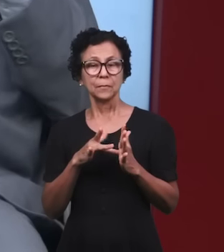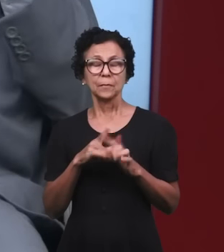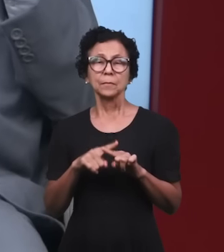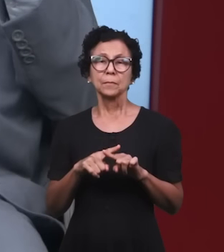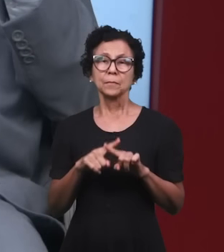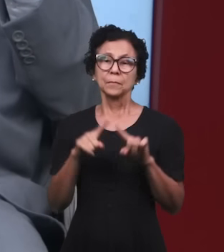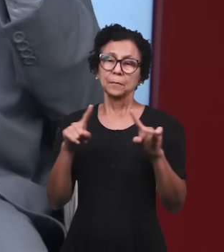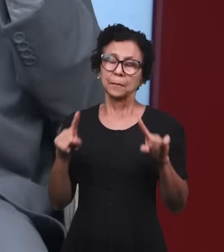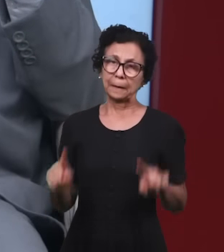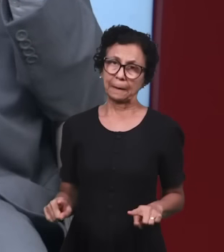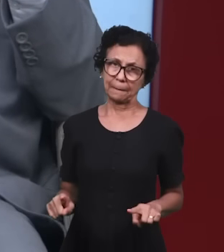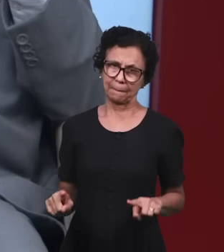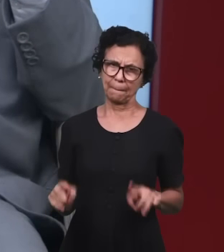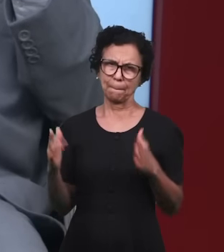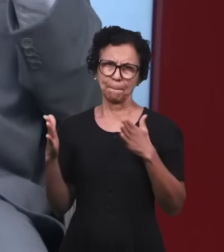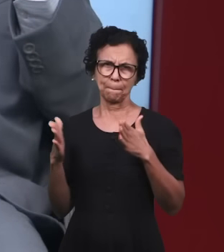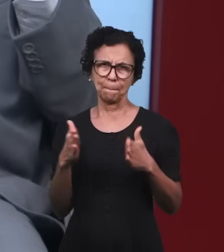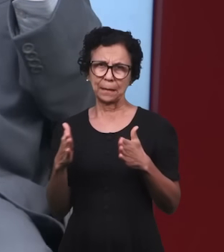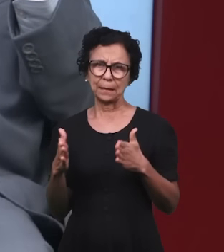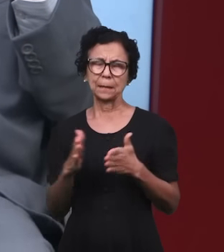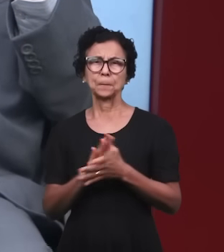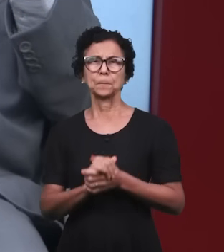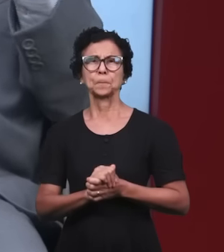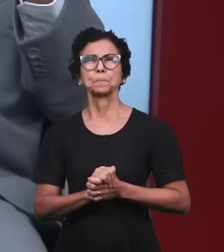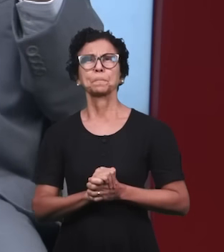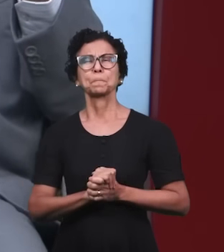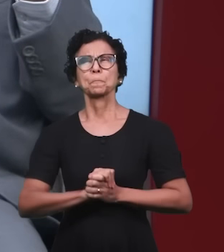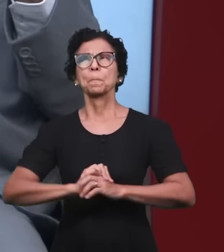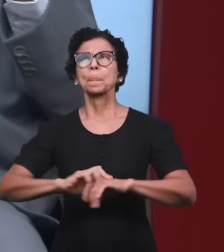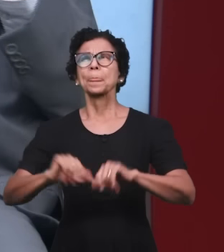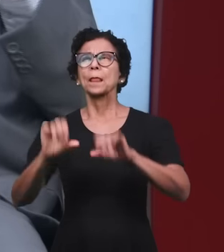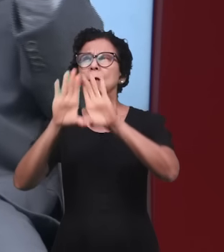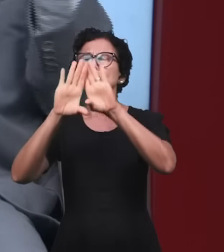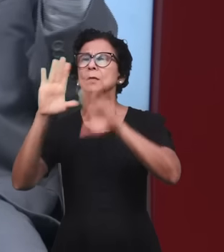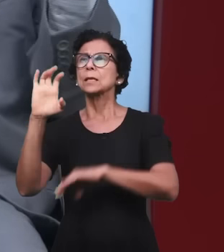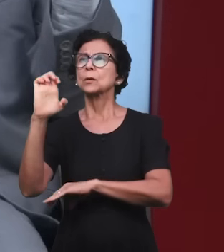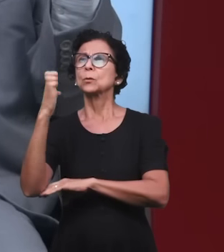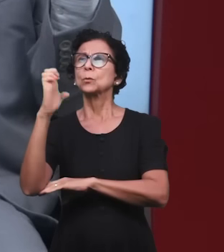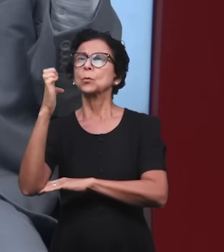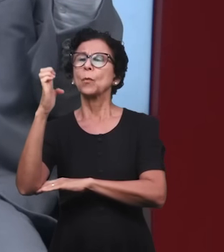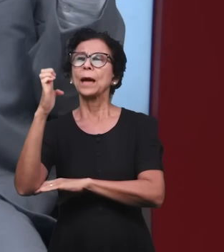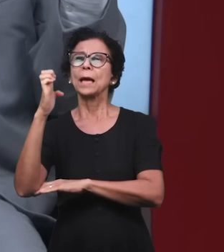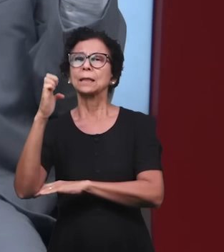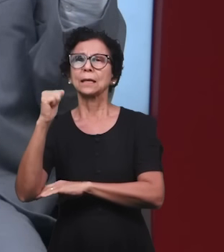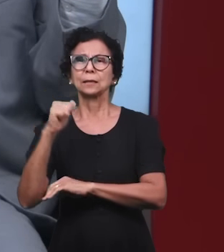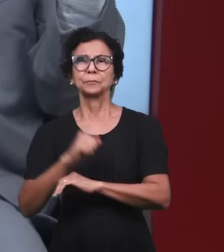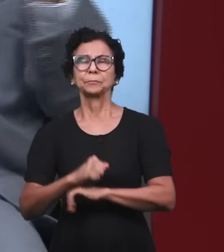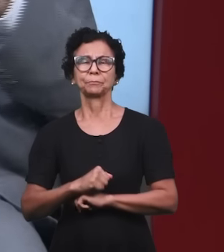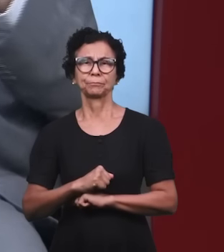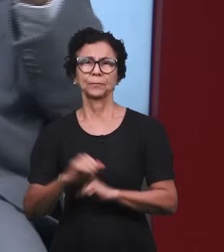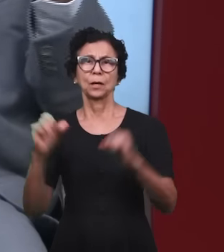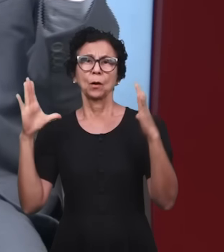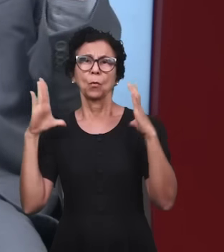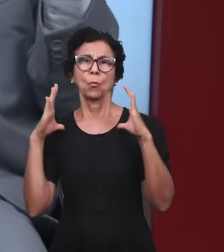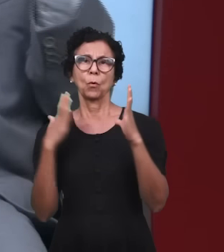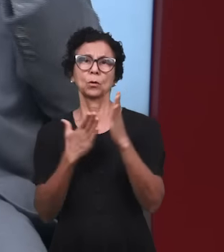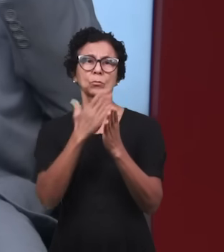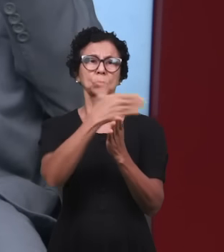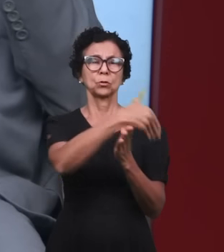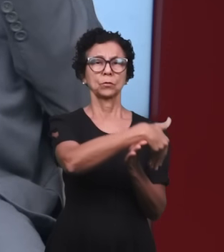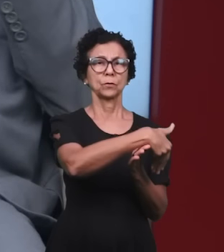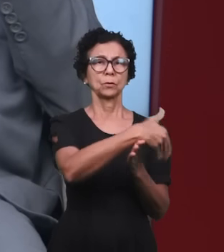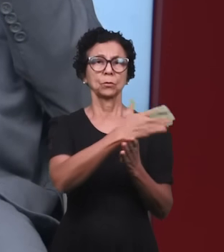Por ocasião da queda do homem no Éden, Deus anunciou o envio de um Salvador que faria a remissão